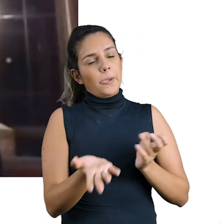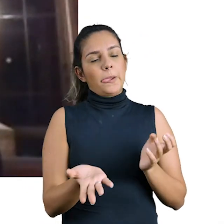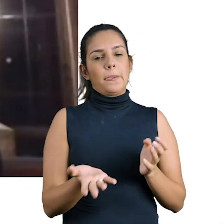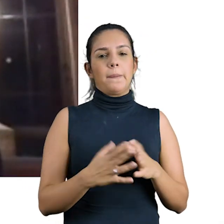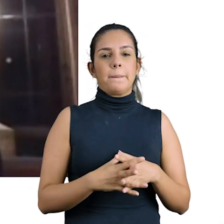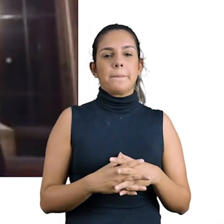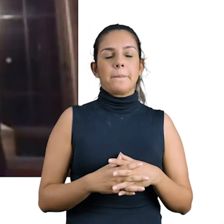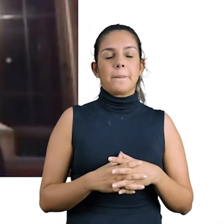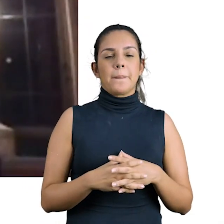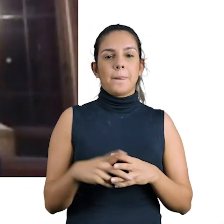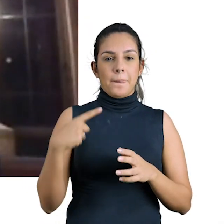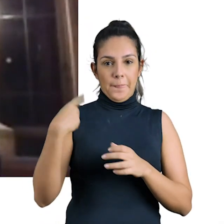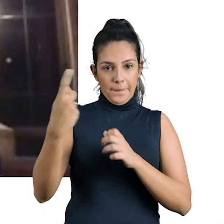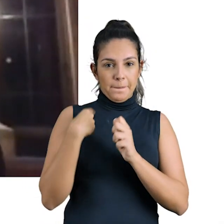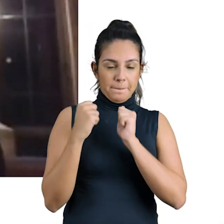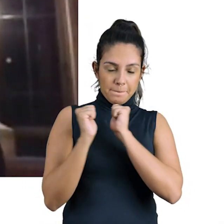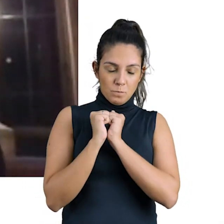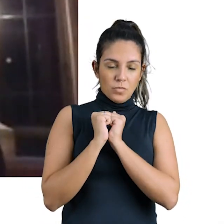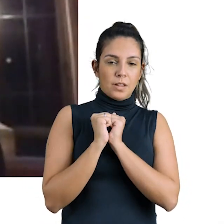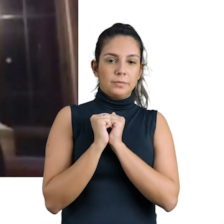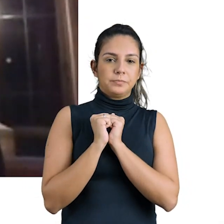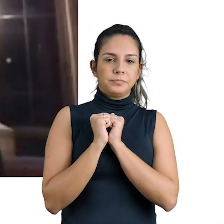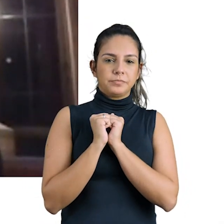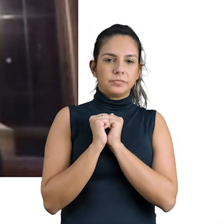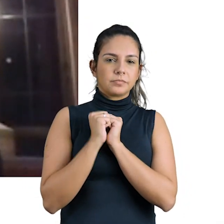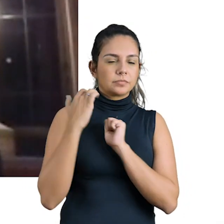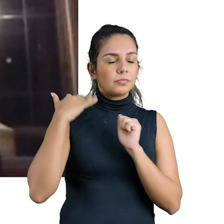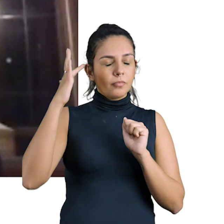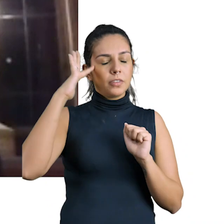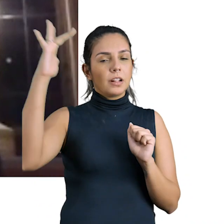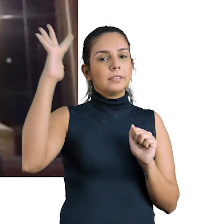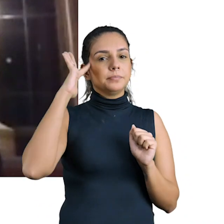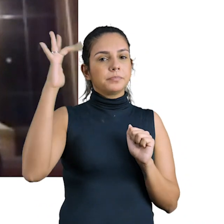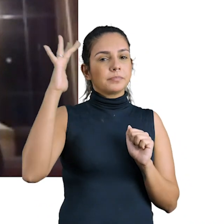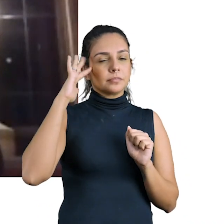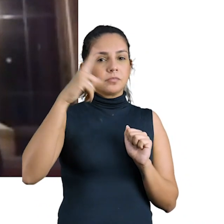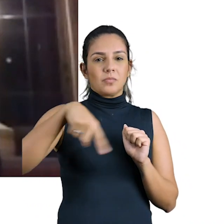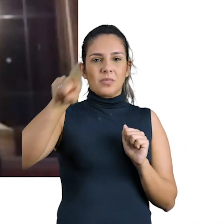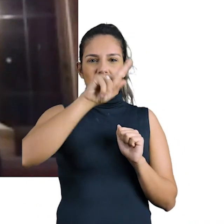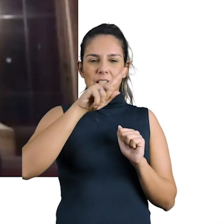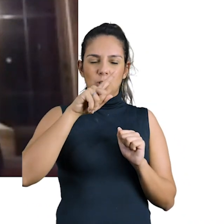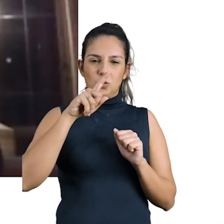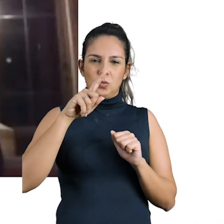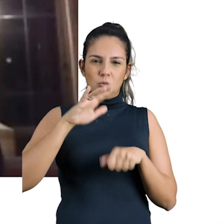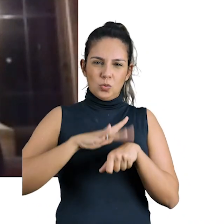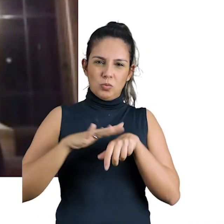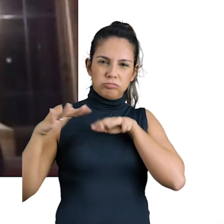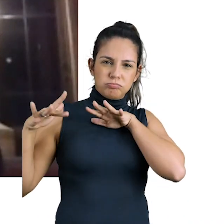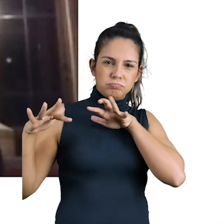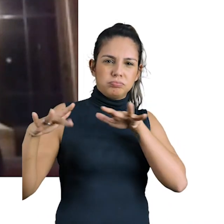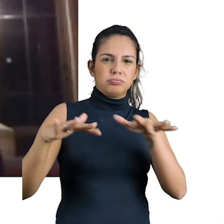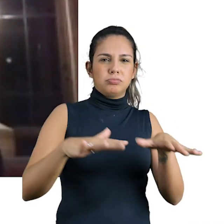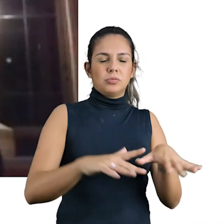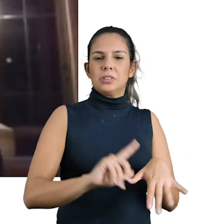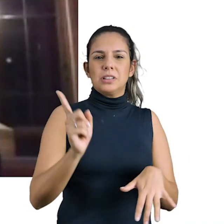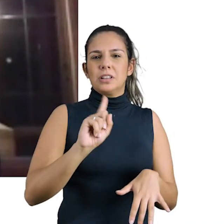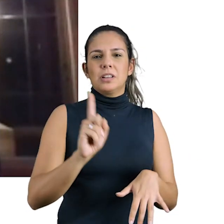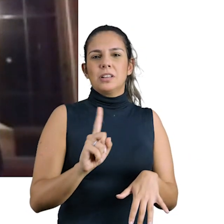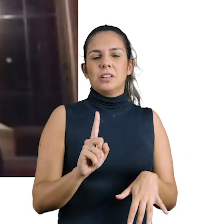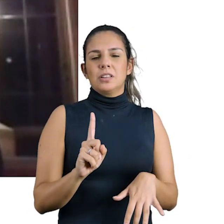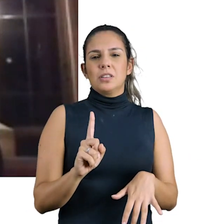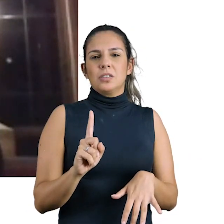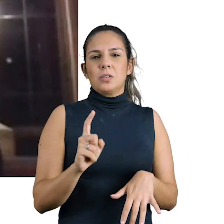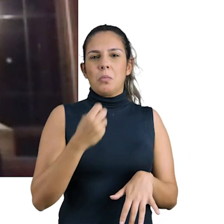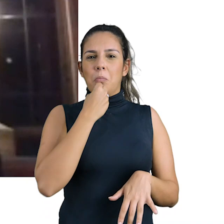não arriscou juntas, eu e Heloísa, mas eu fico pensando que essas pandemias, como eu dizia para você, não